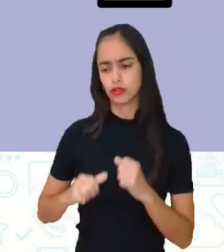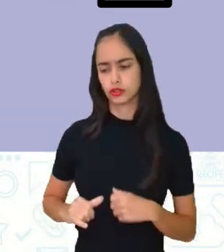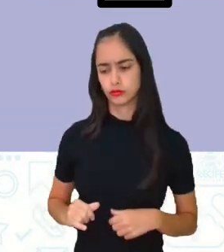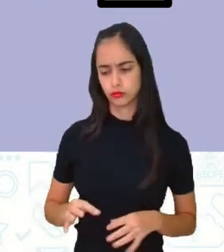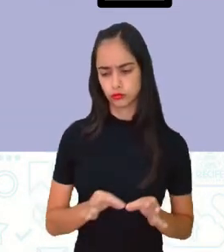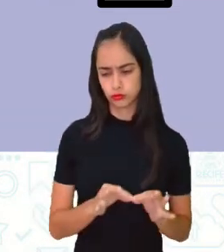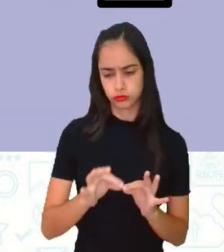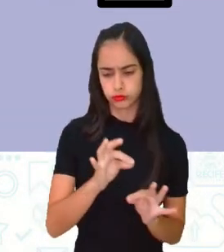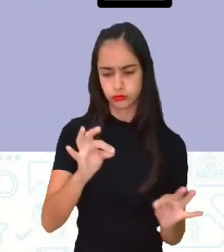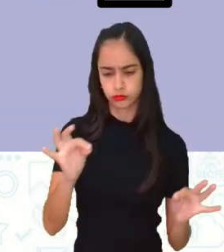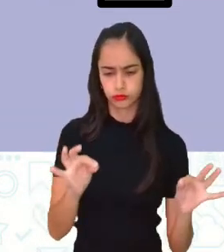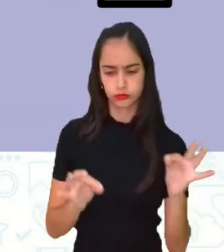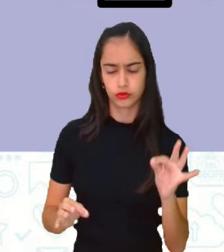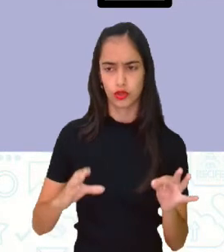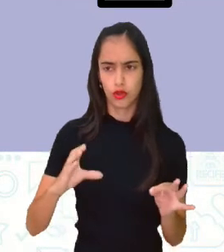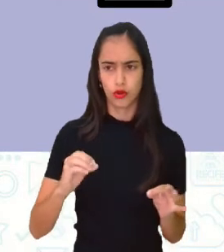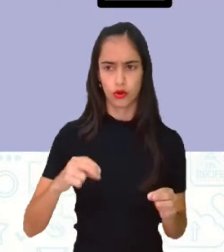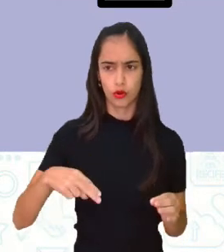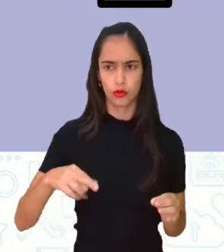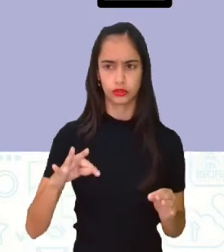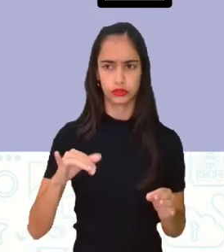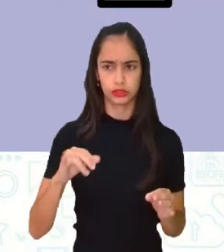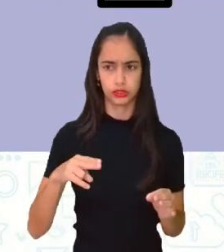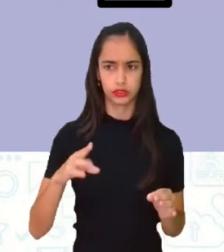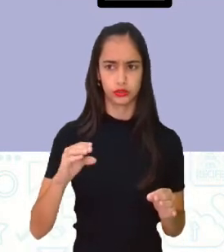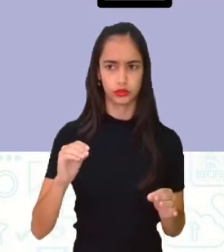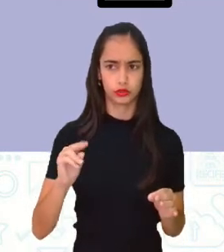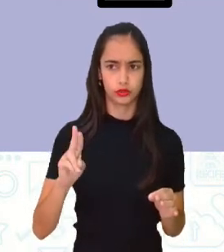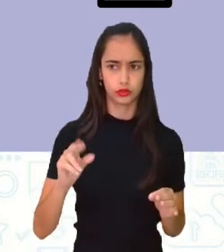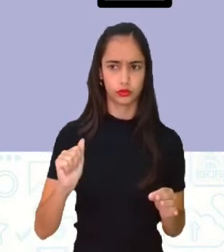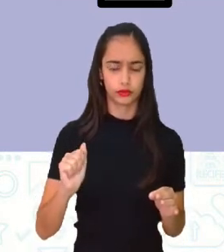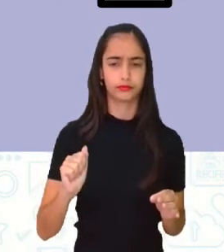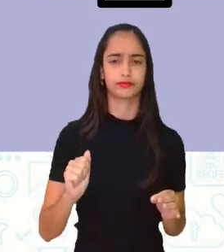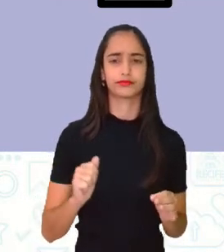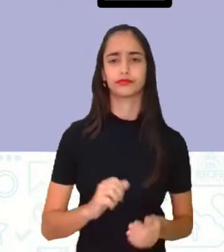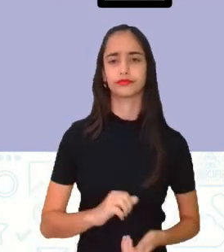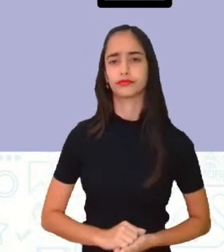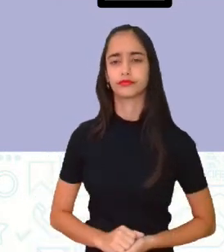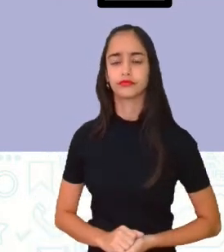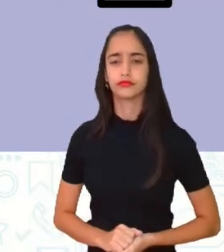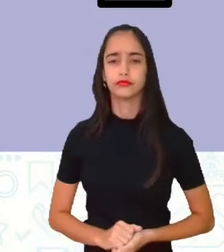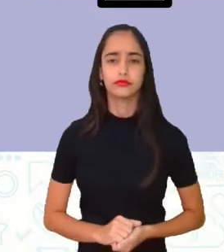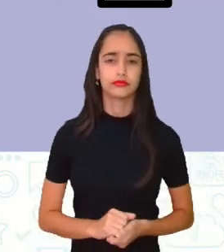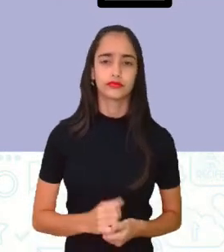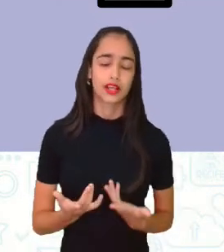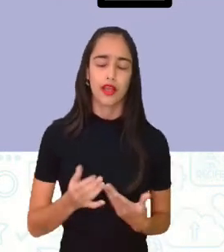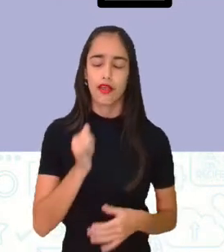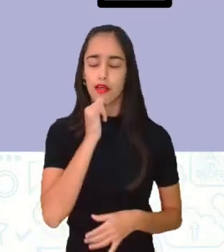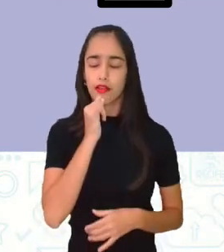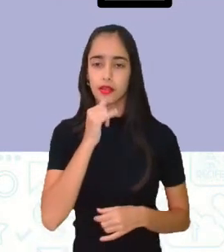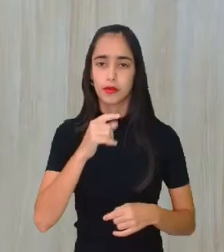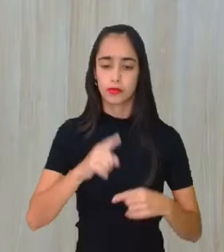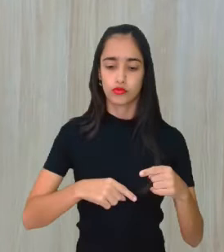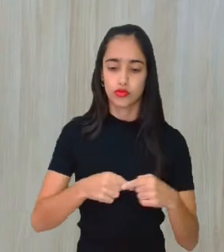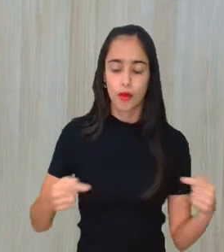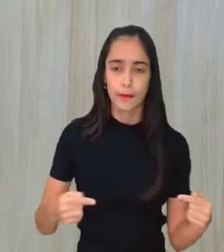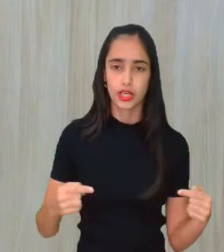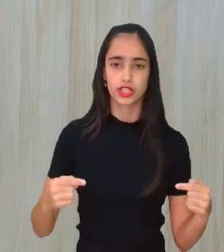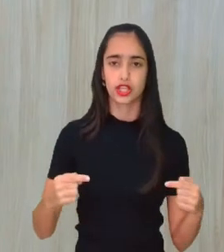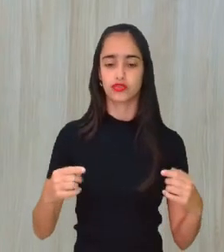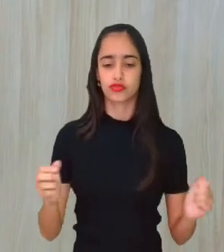contínua é aquela em que os elétrons estão na mesma direção, em sentidos na mesma direção. A alternada não, já ocorre